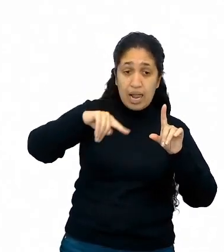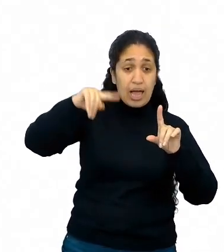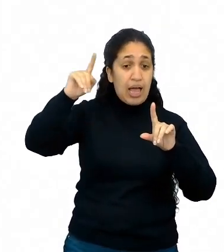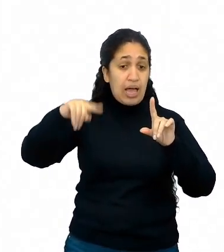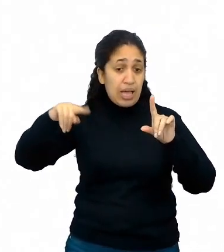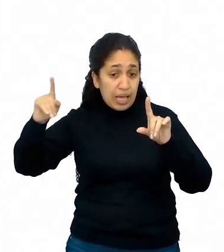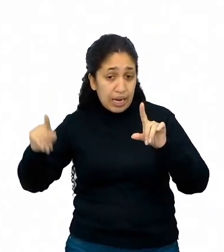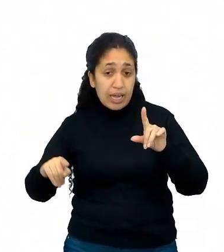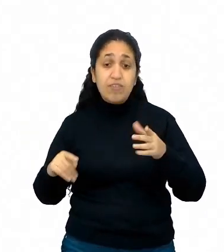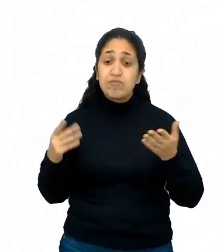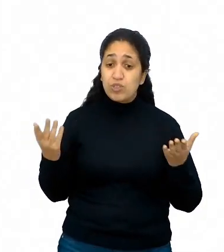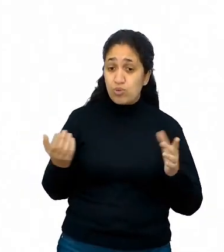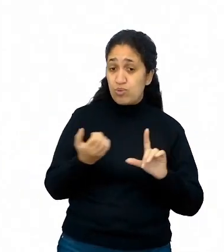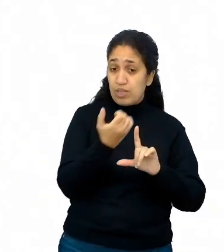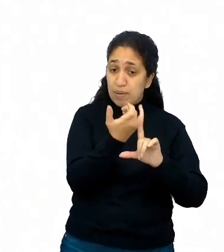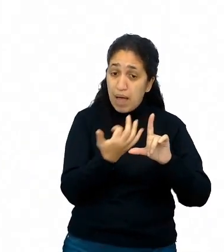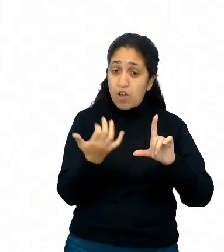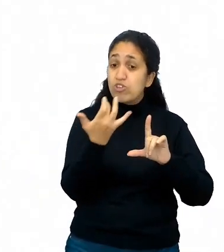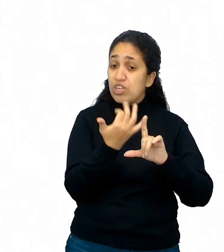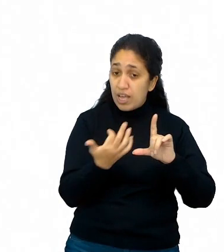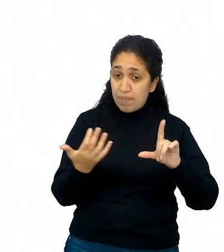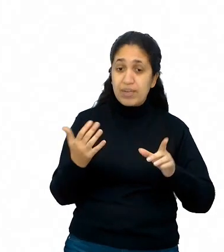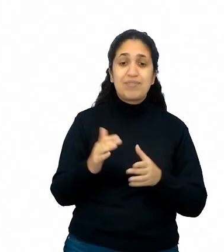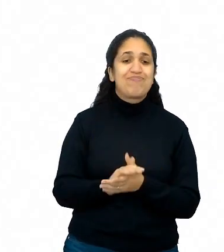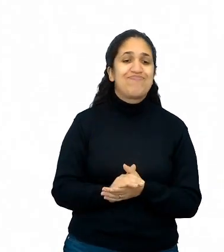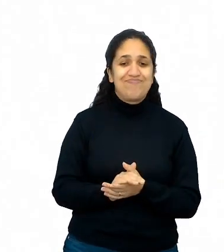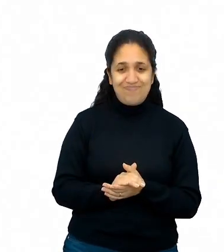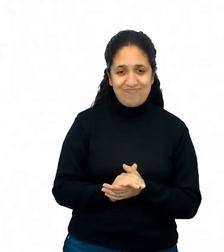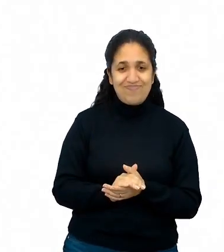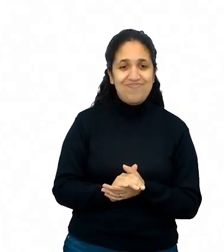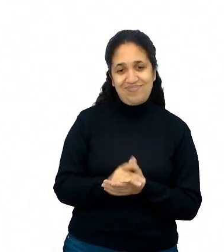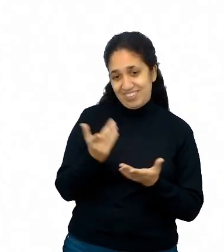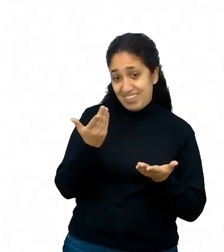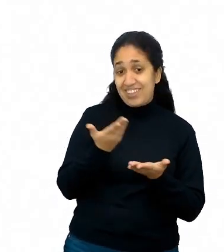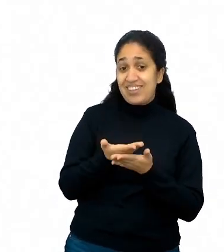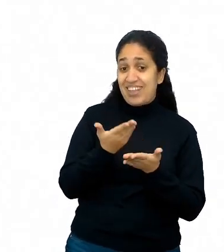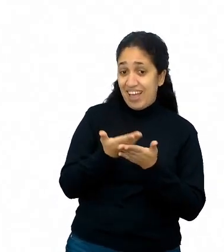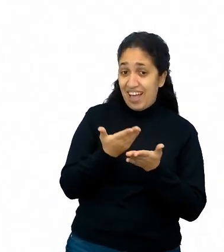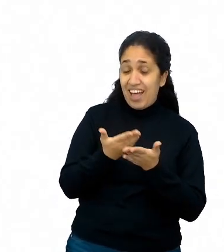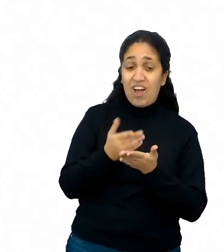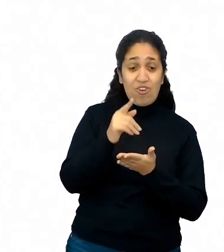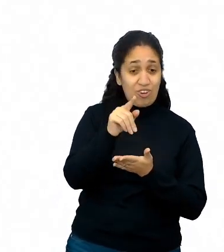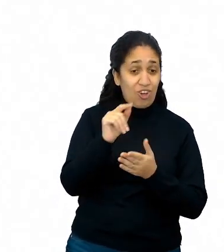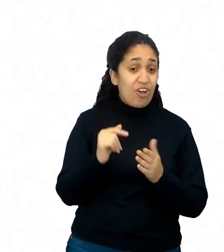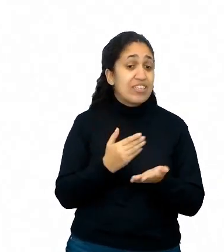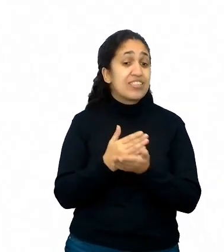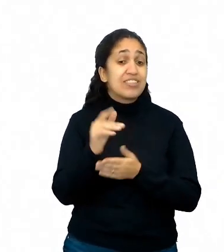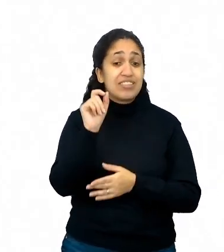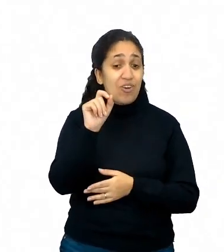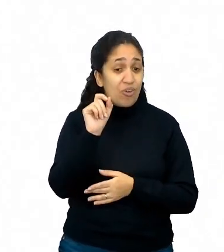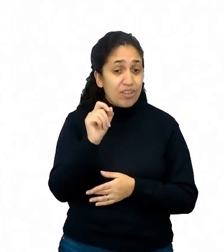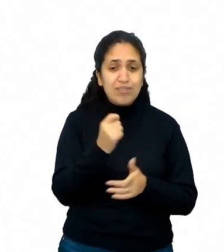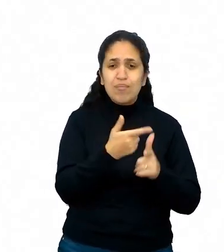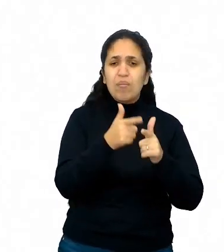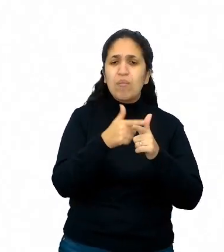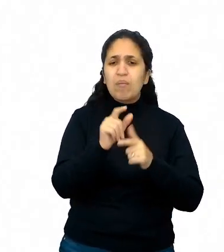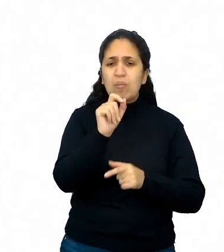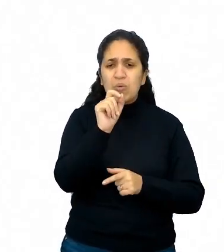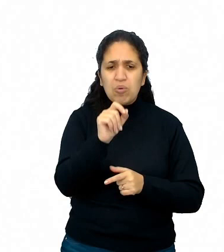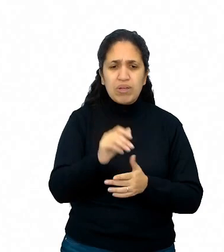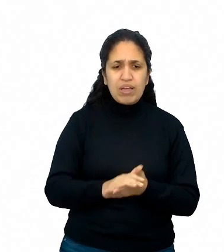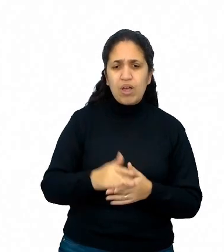formação algébrica. Essa aula, ela inicia com uma situação, problema, que fala de gasto